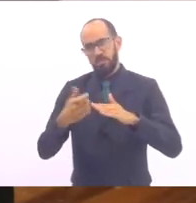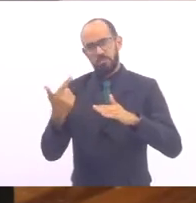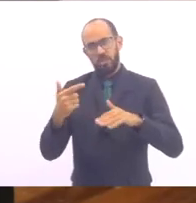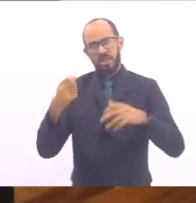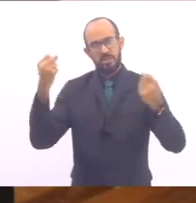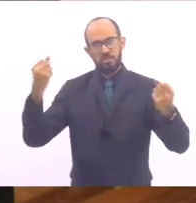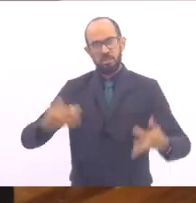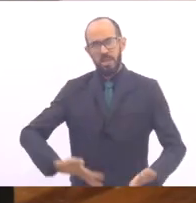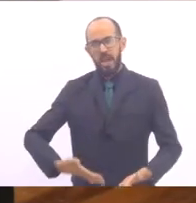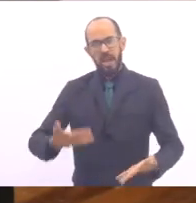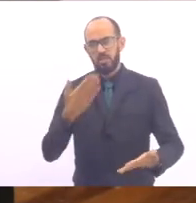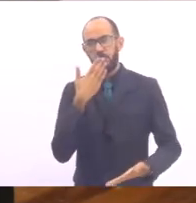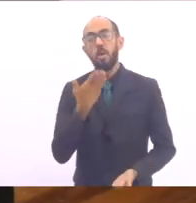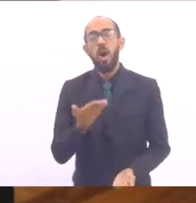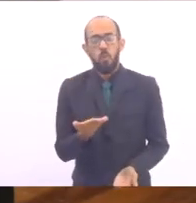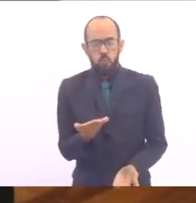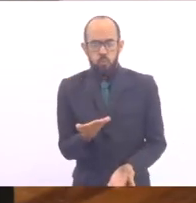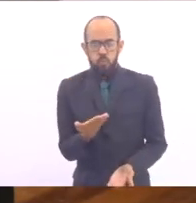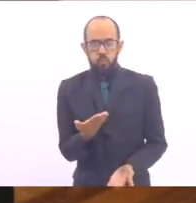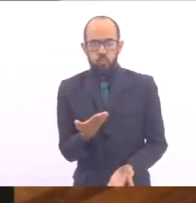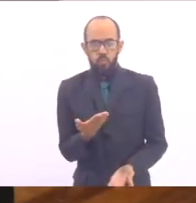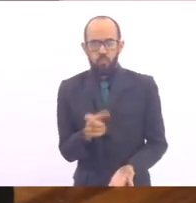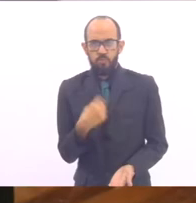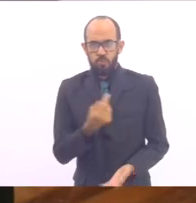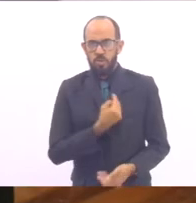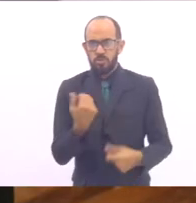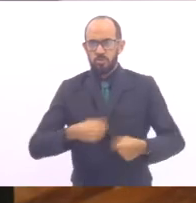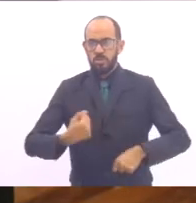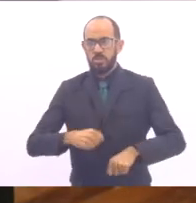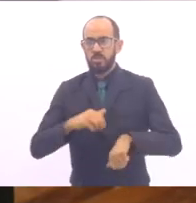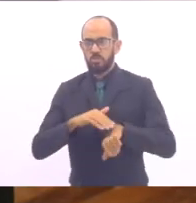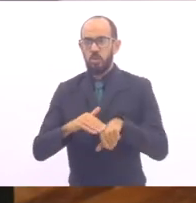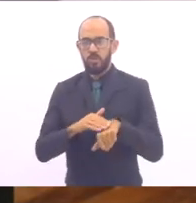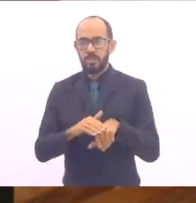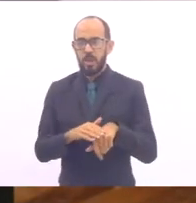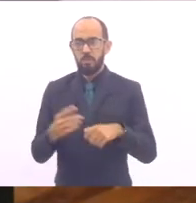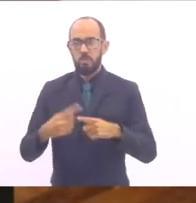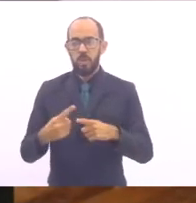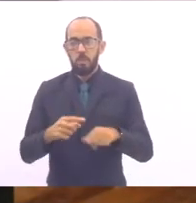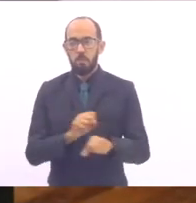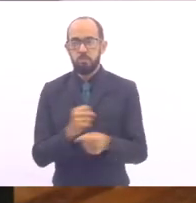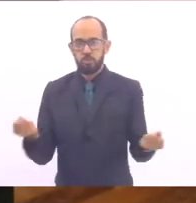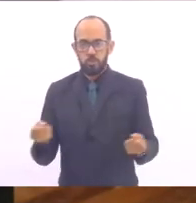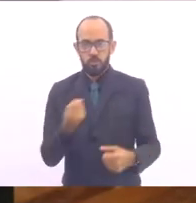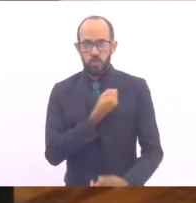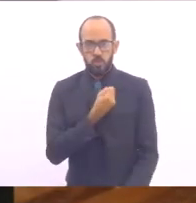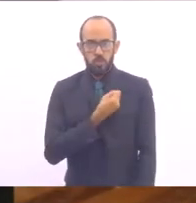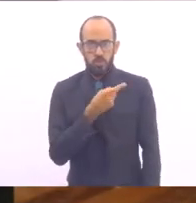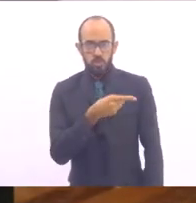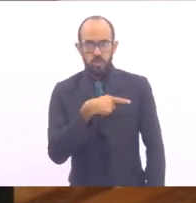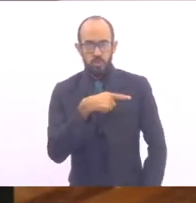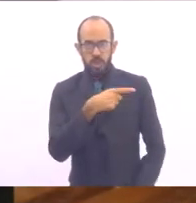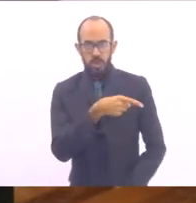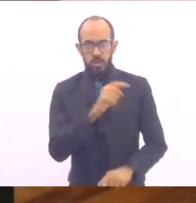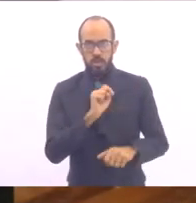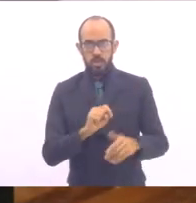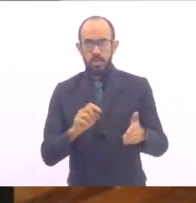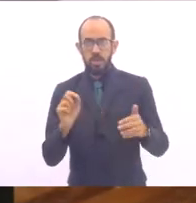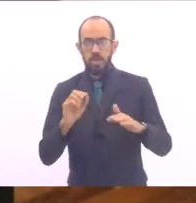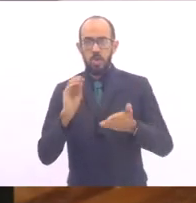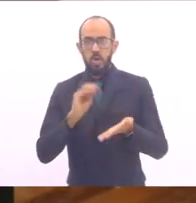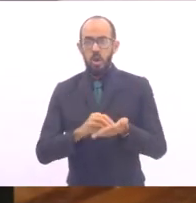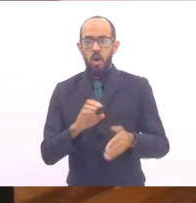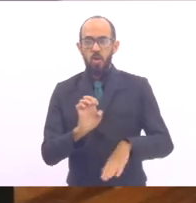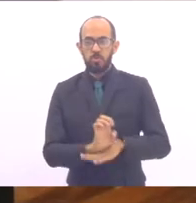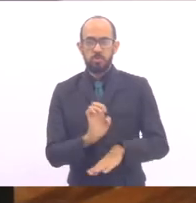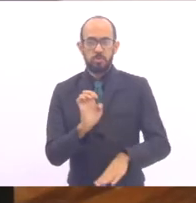sigilo industrial. Tem umas... A gente precisa sentar melhor sobre isso, porque não é possível. O número que apareceu ali colocaria o Estado do Rio